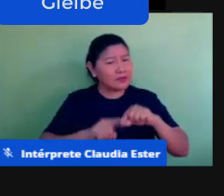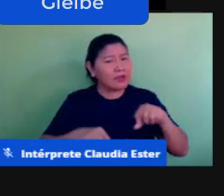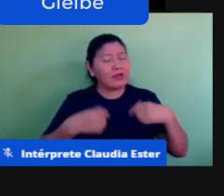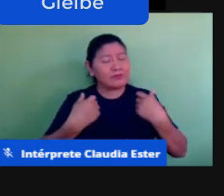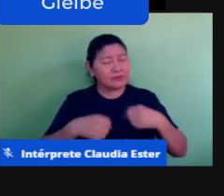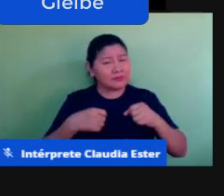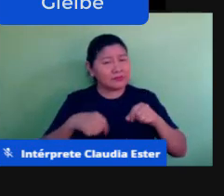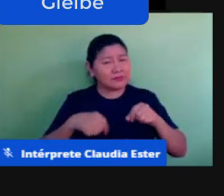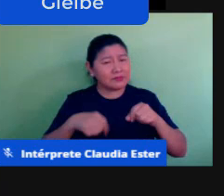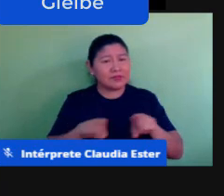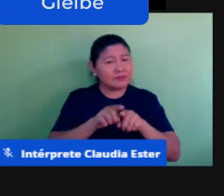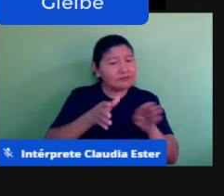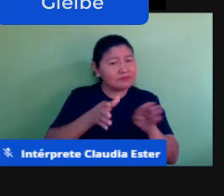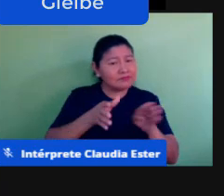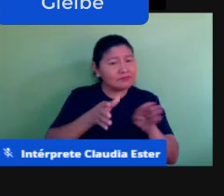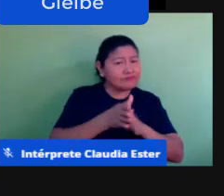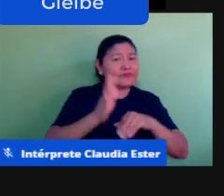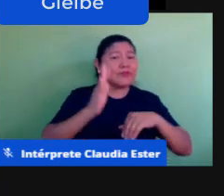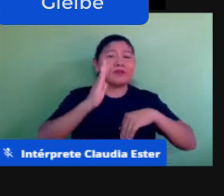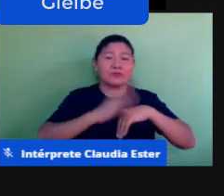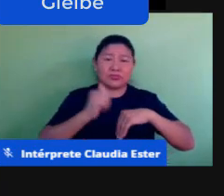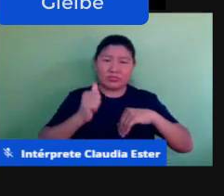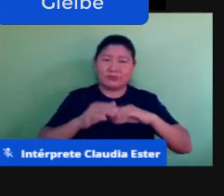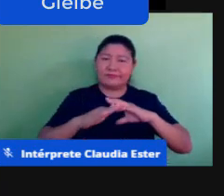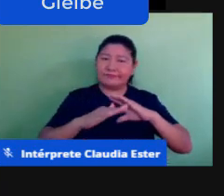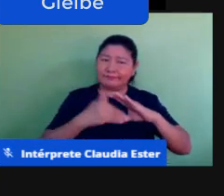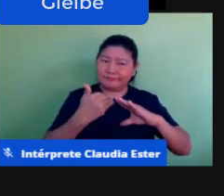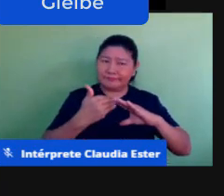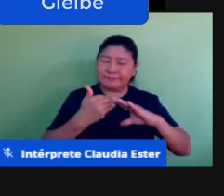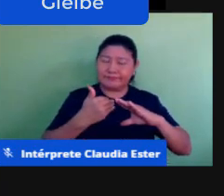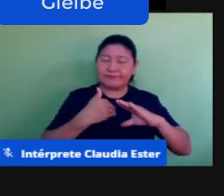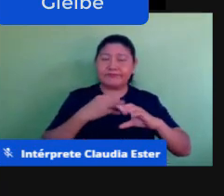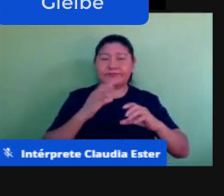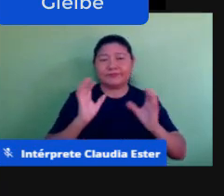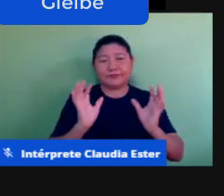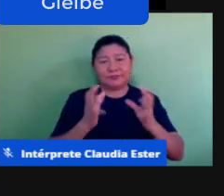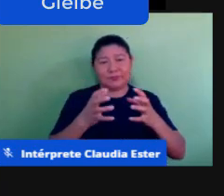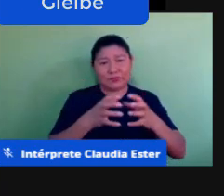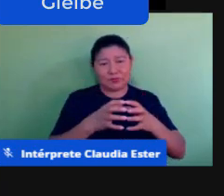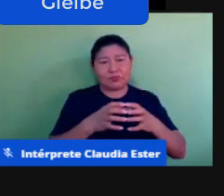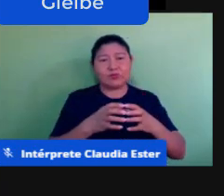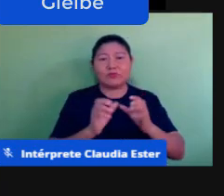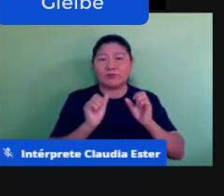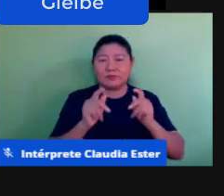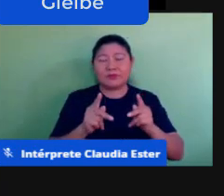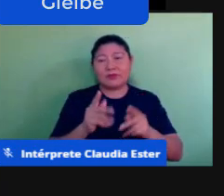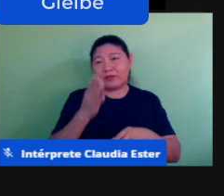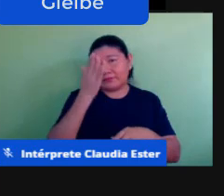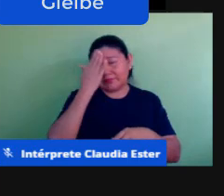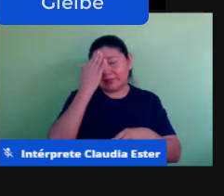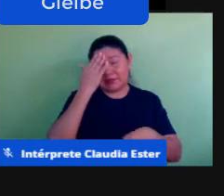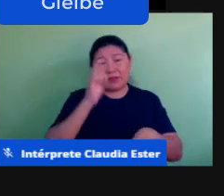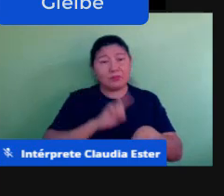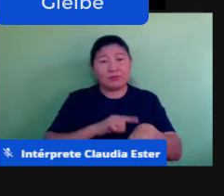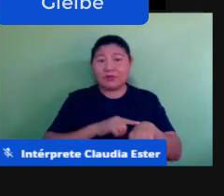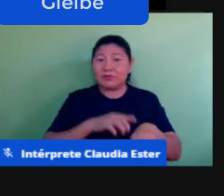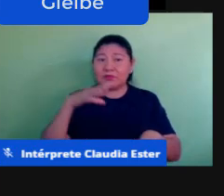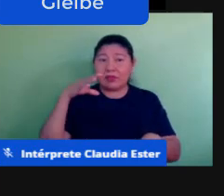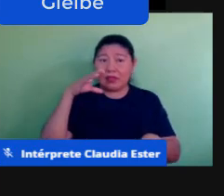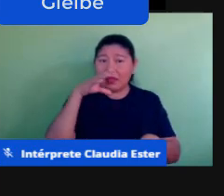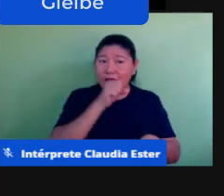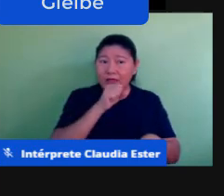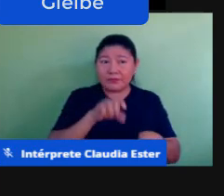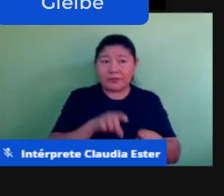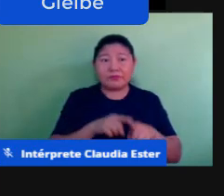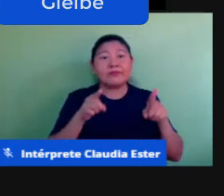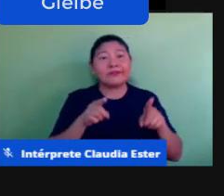às ordens, tá? E dizer que, assim, são momentos rápidos, mas que fazem falta para